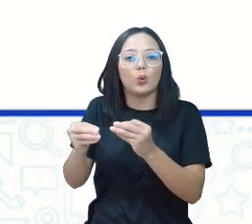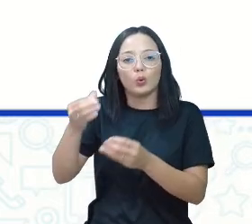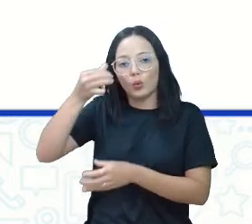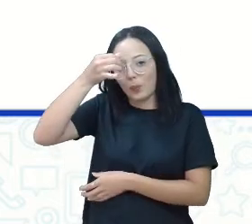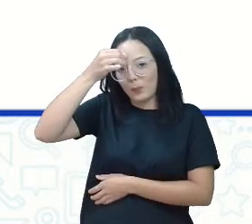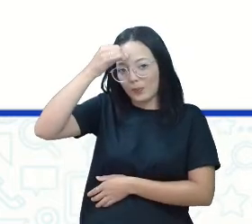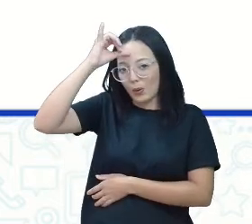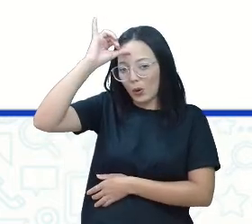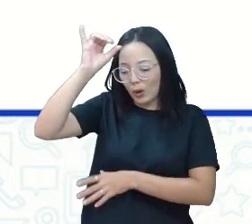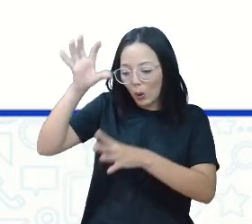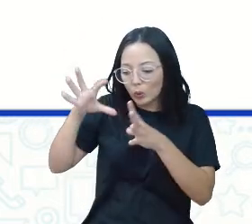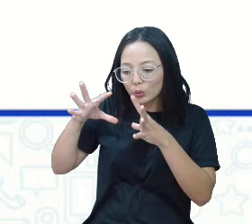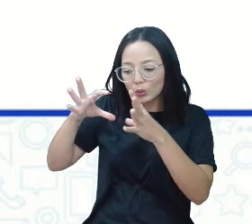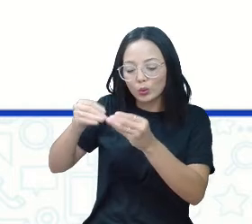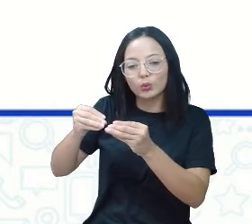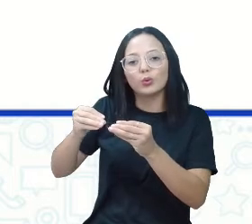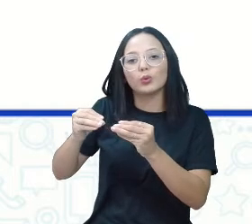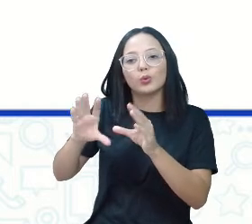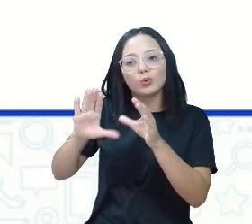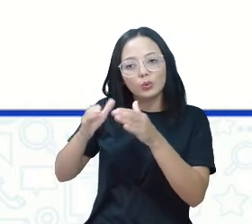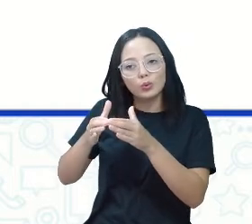Todo o conjunto.